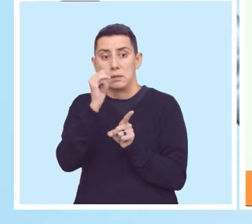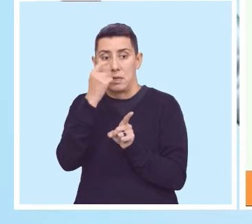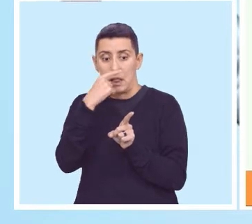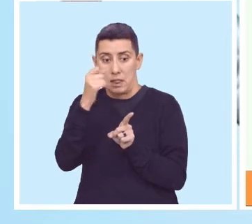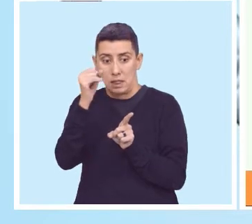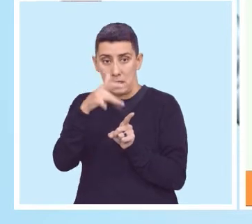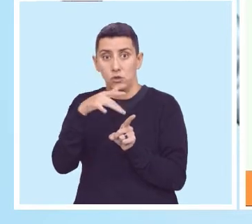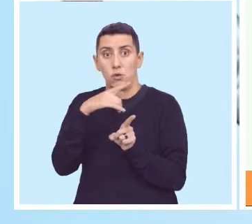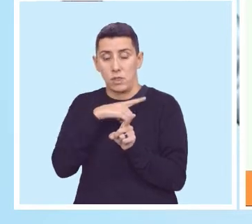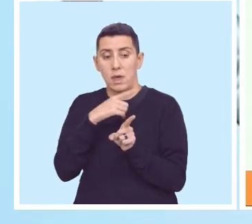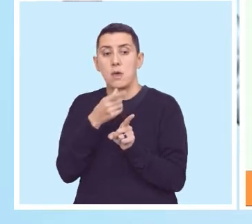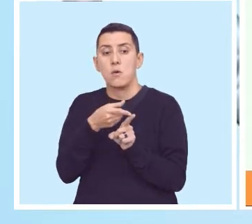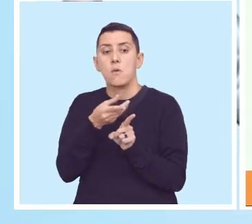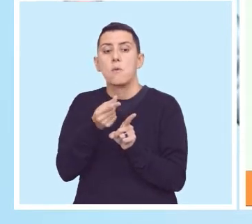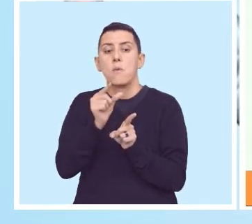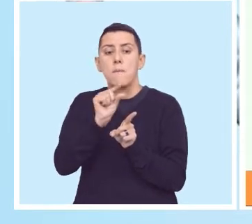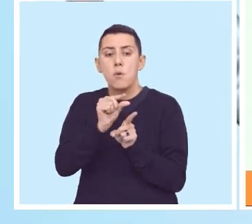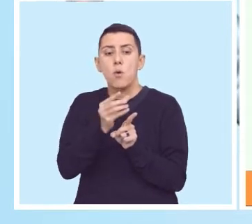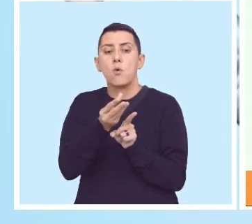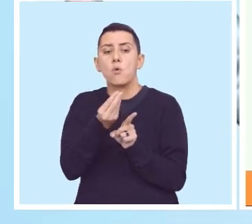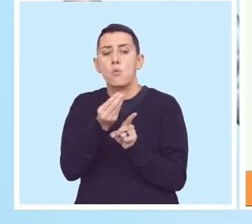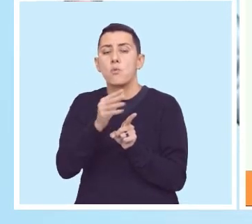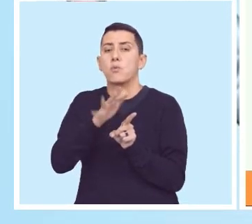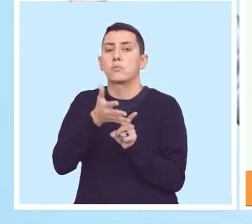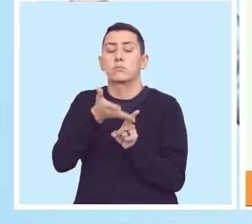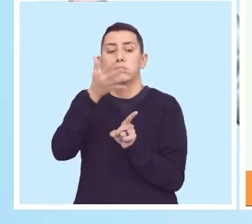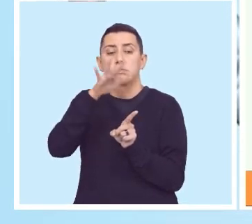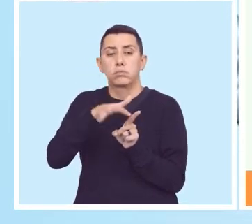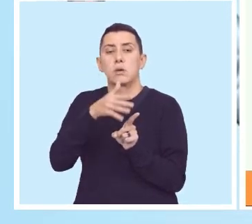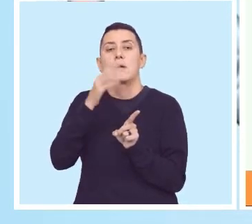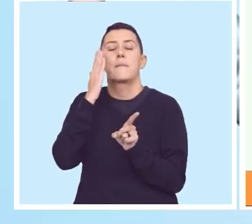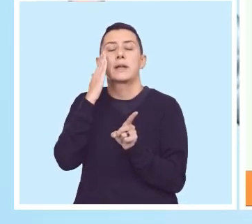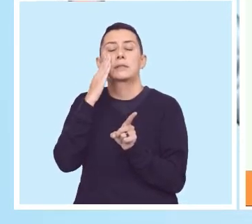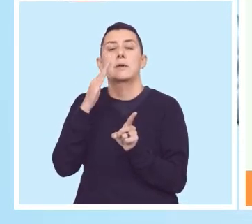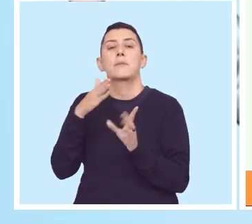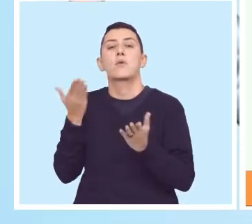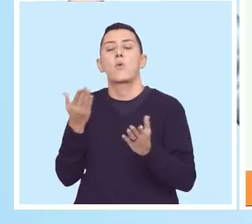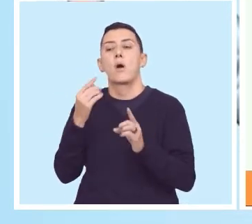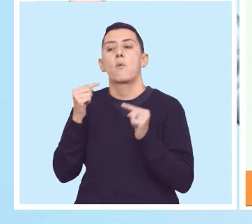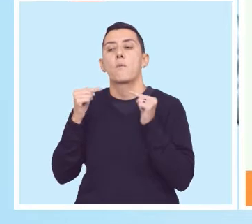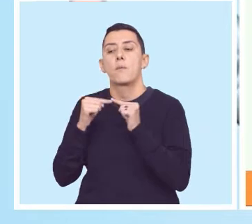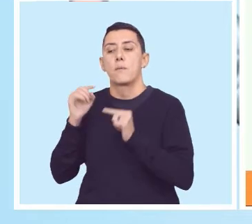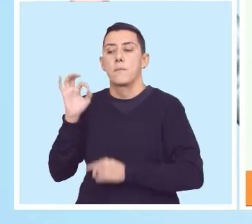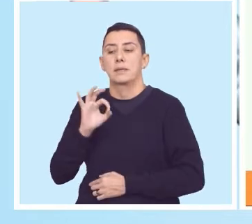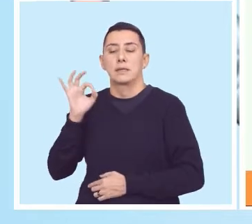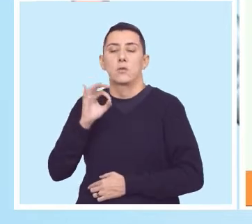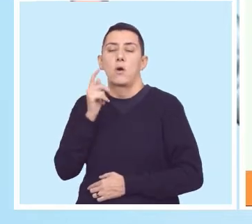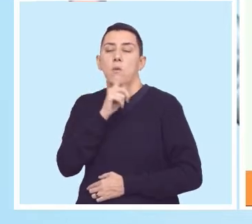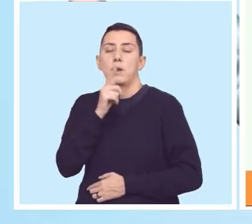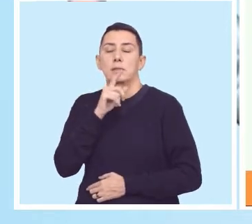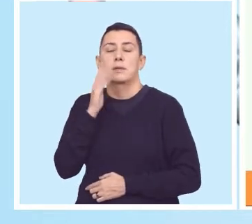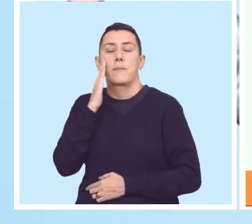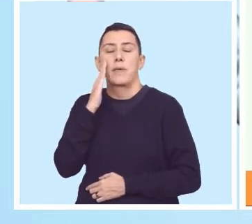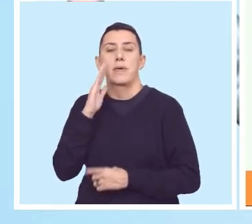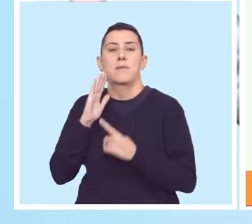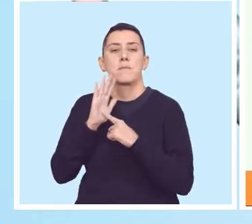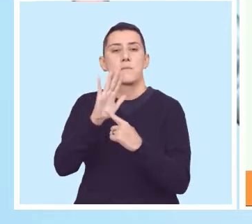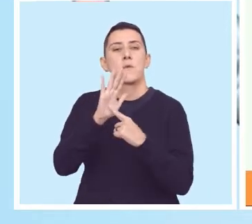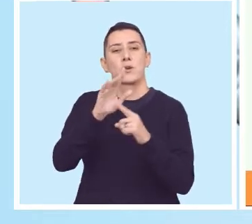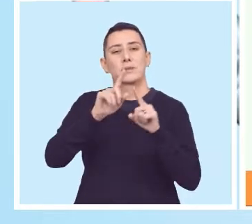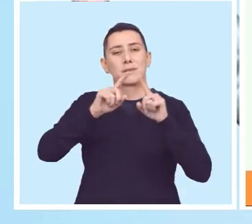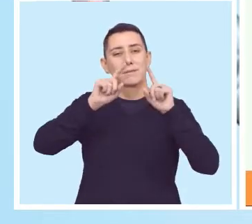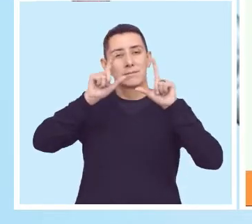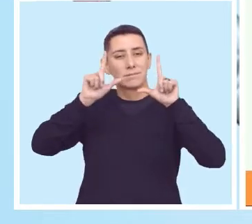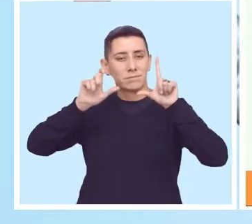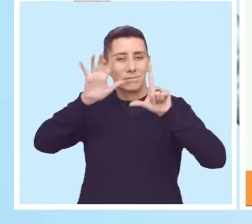aquela métrica que nós definimos, que é o índice de degradação fluvial, tá? Uma coisa importante também que